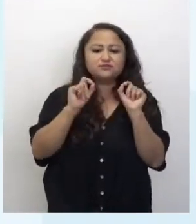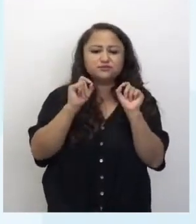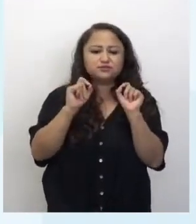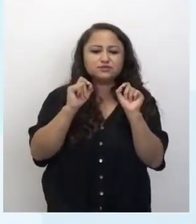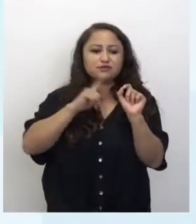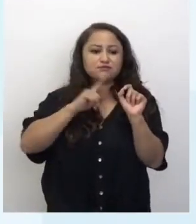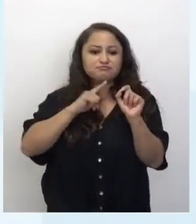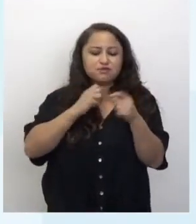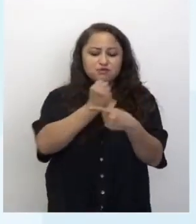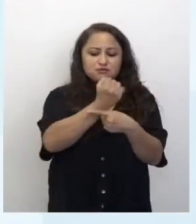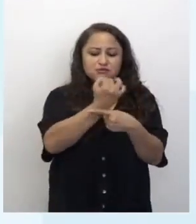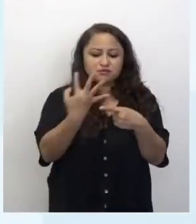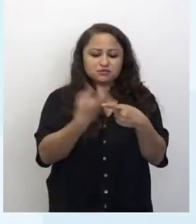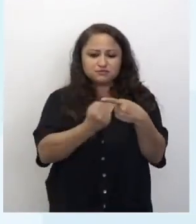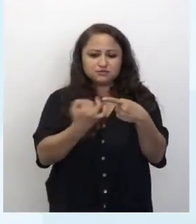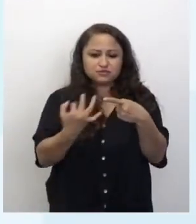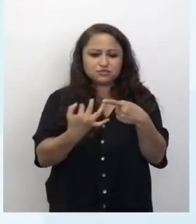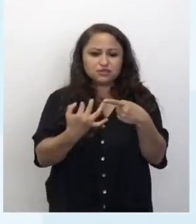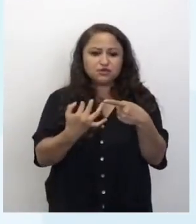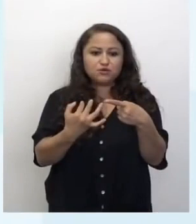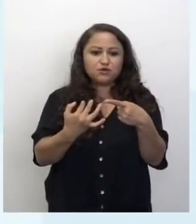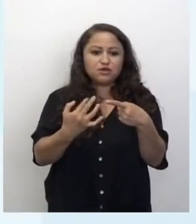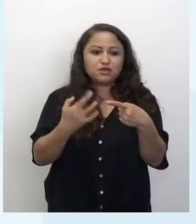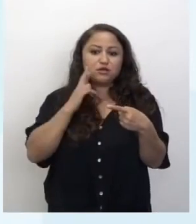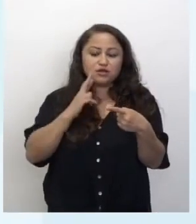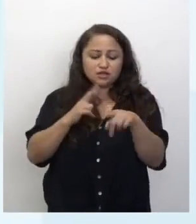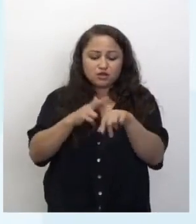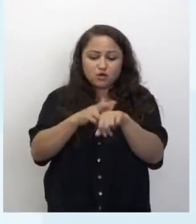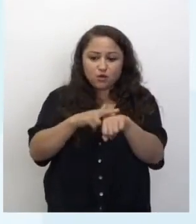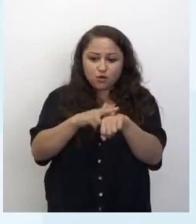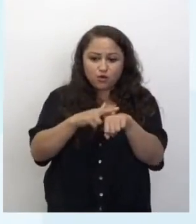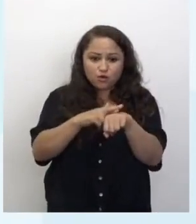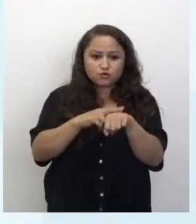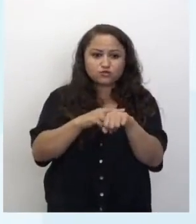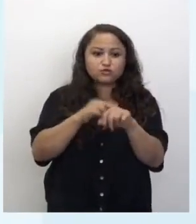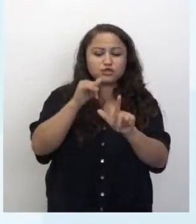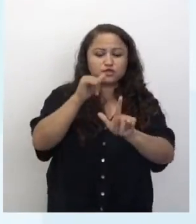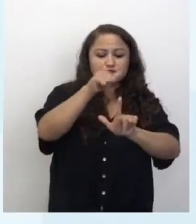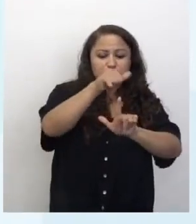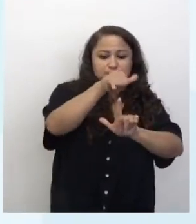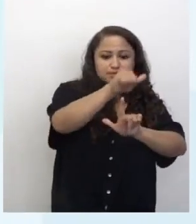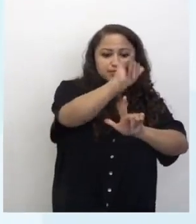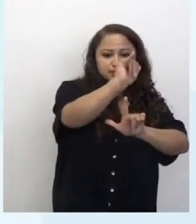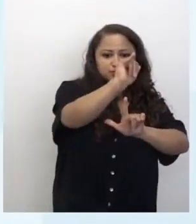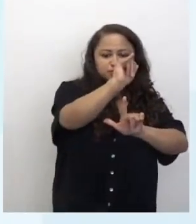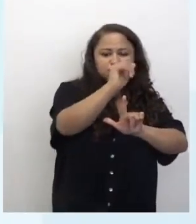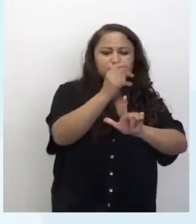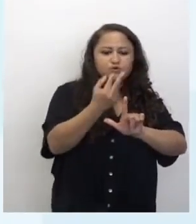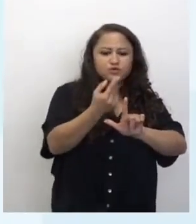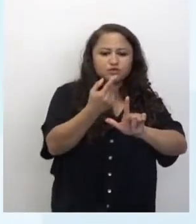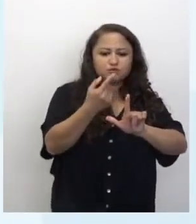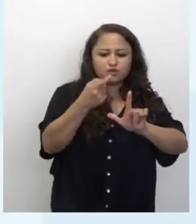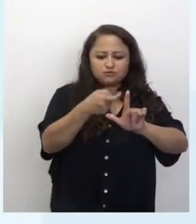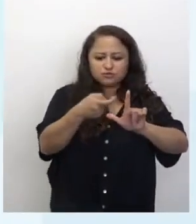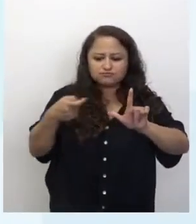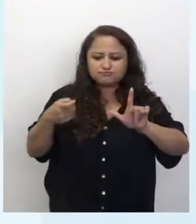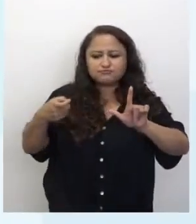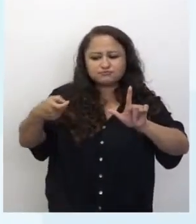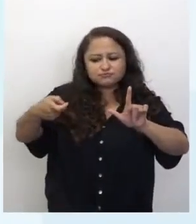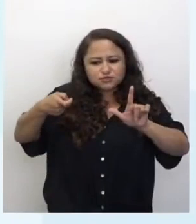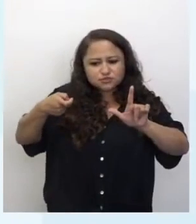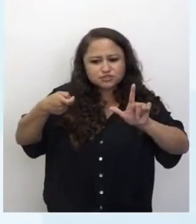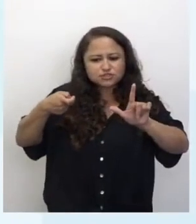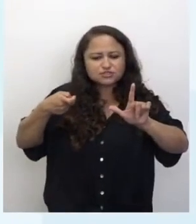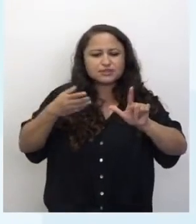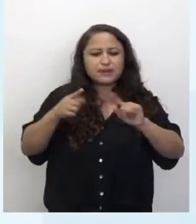em roxo é a função y igual a cosseno de x. Mas eu quero saber